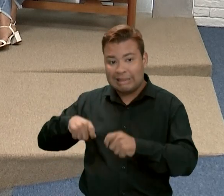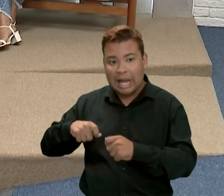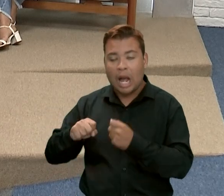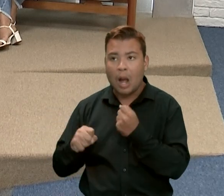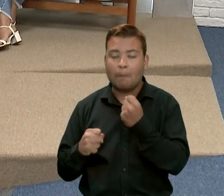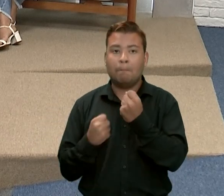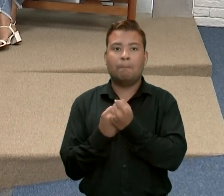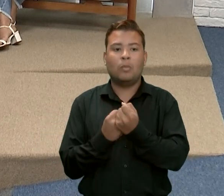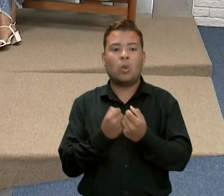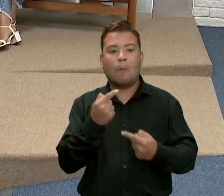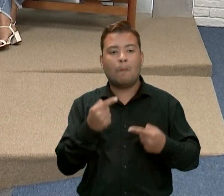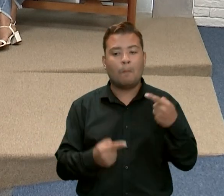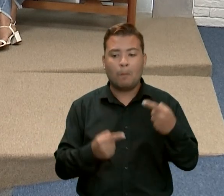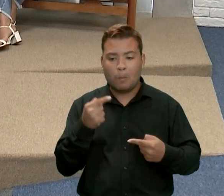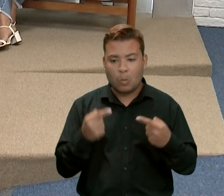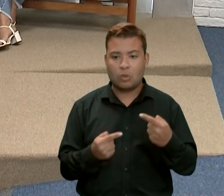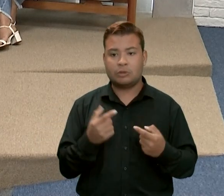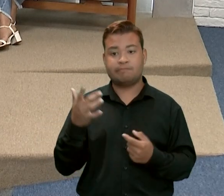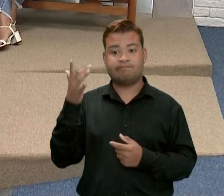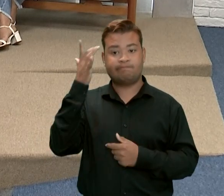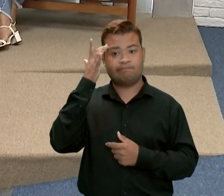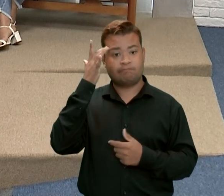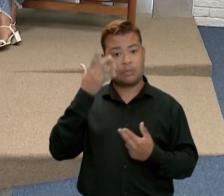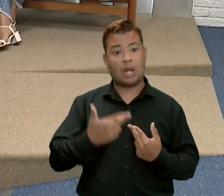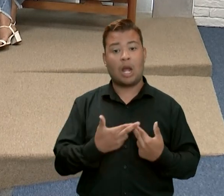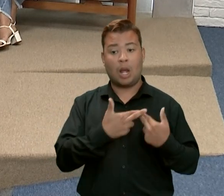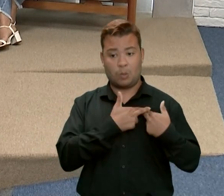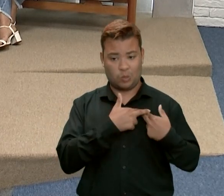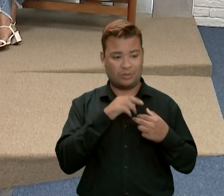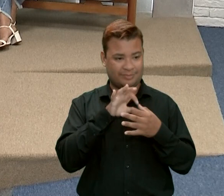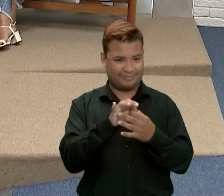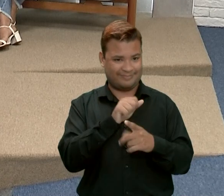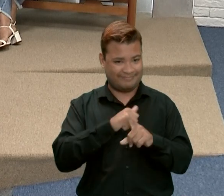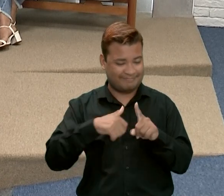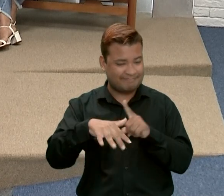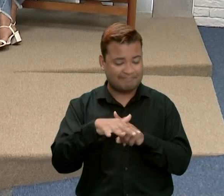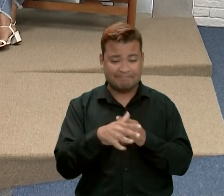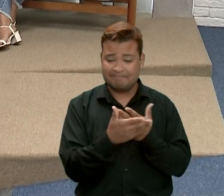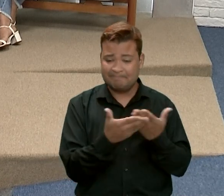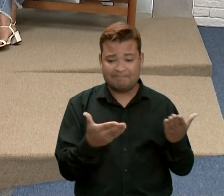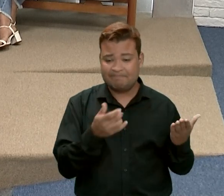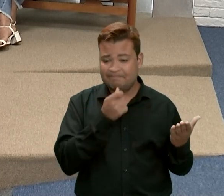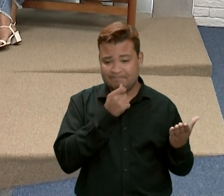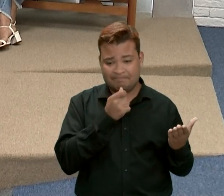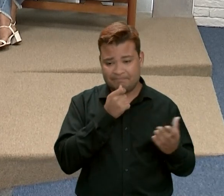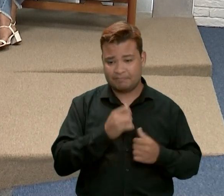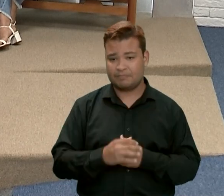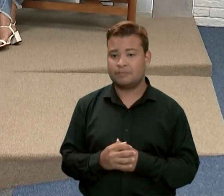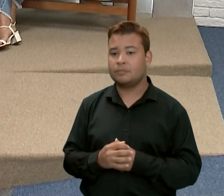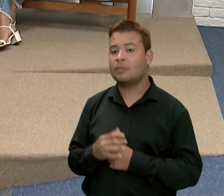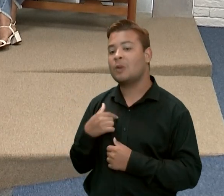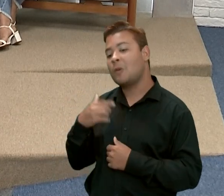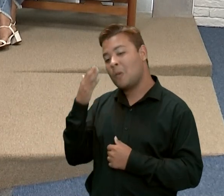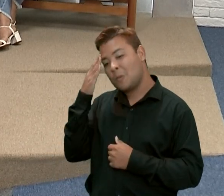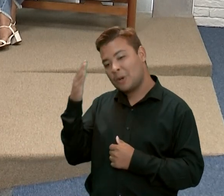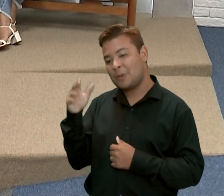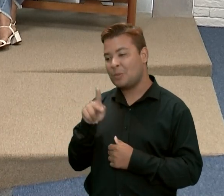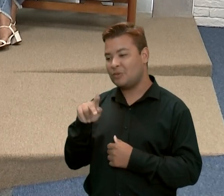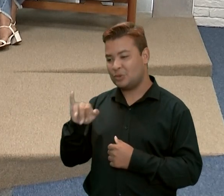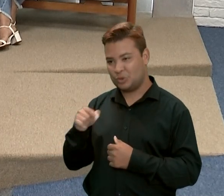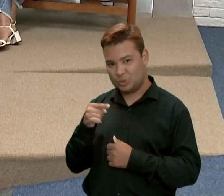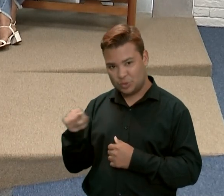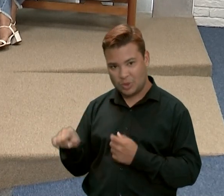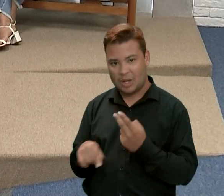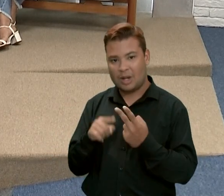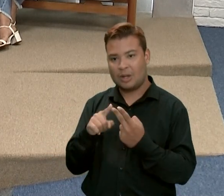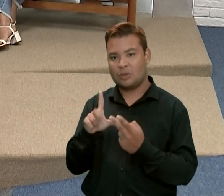política responsável com relação ao ambiente, com relação às populações do mundo. Muito obrigada, professor João, professora